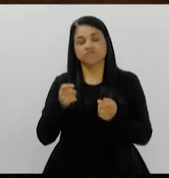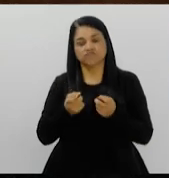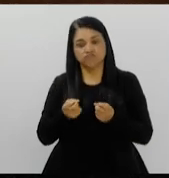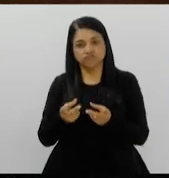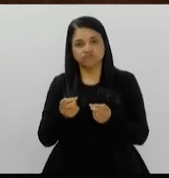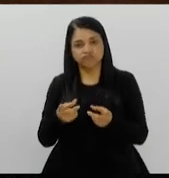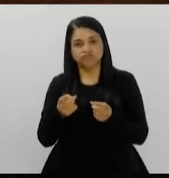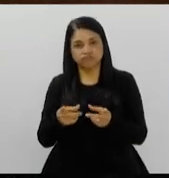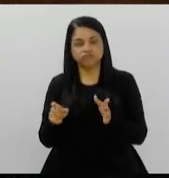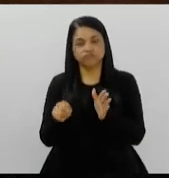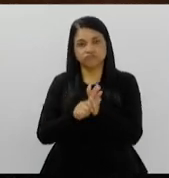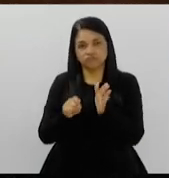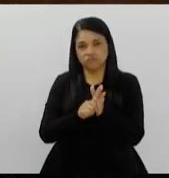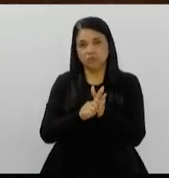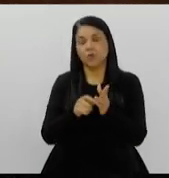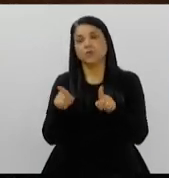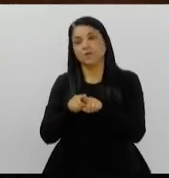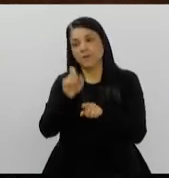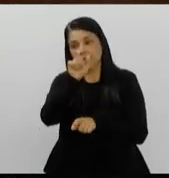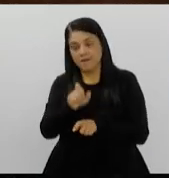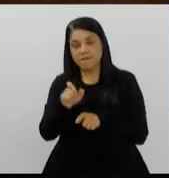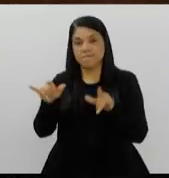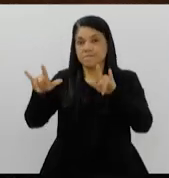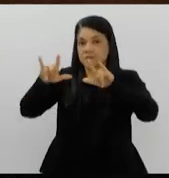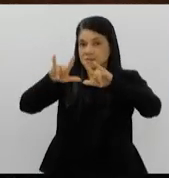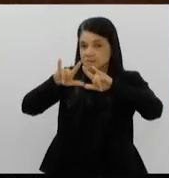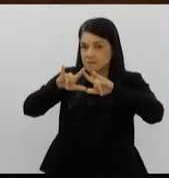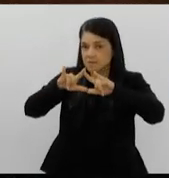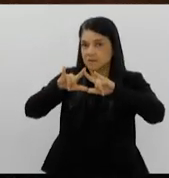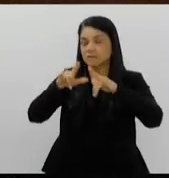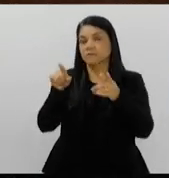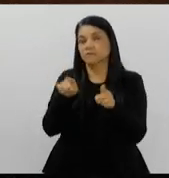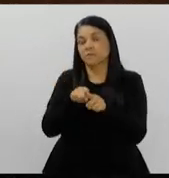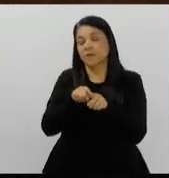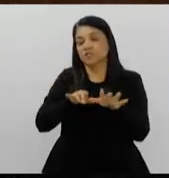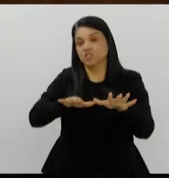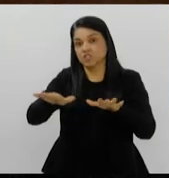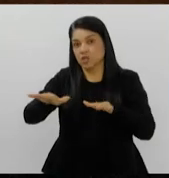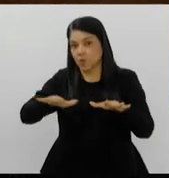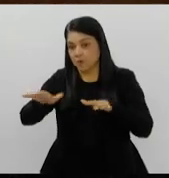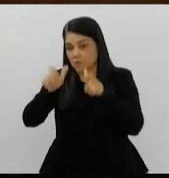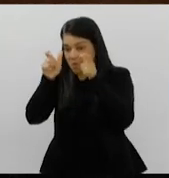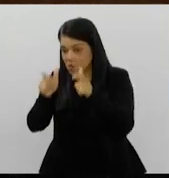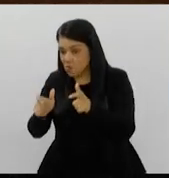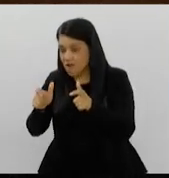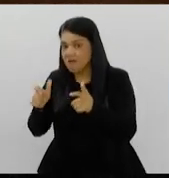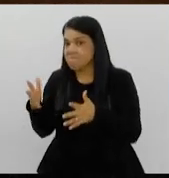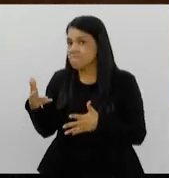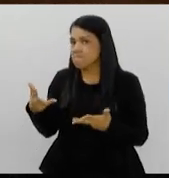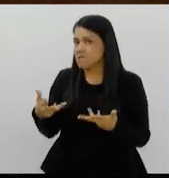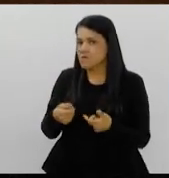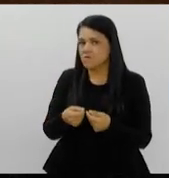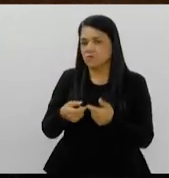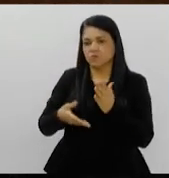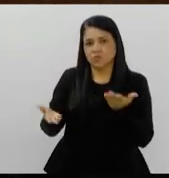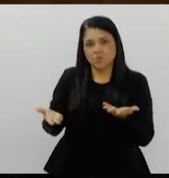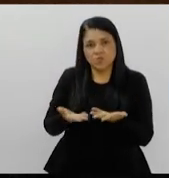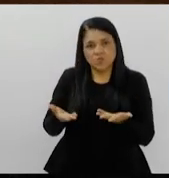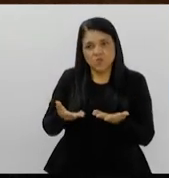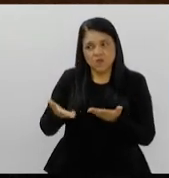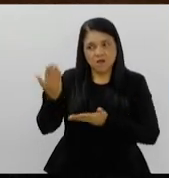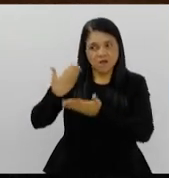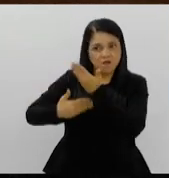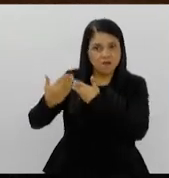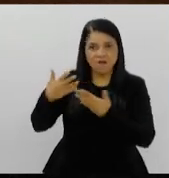milicianos. Nós temos Jacarepaguá, que já foi um local excelente e hoje